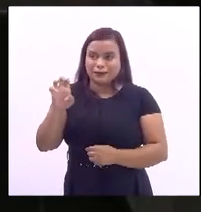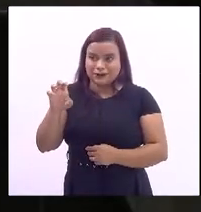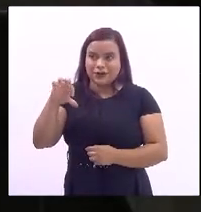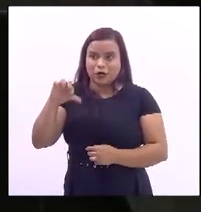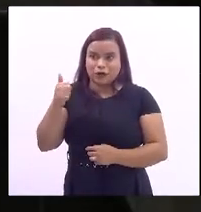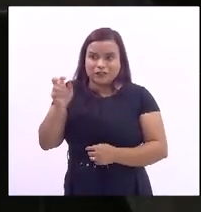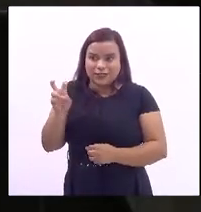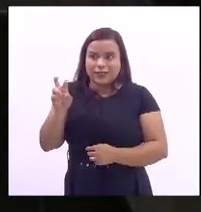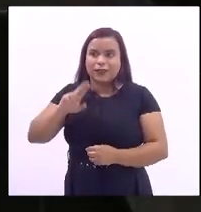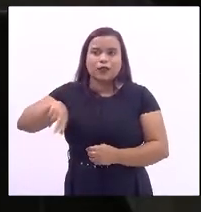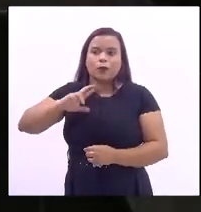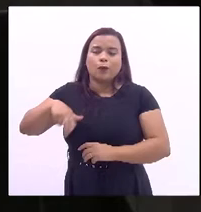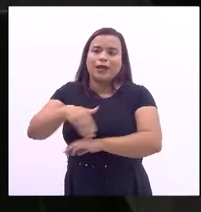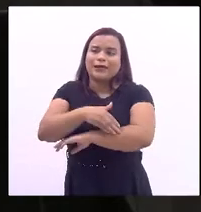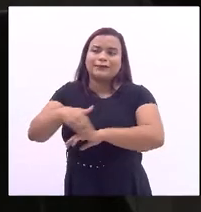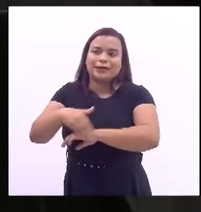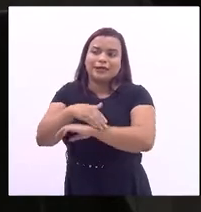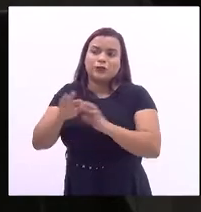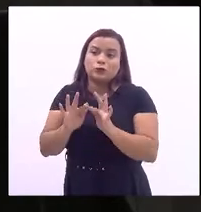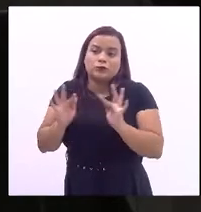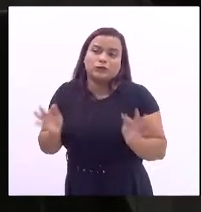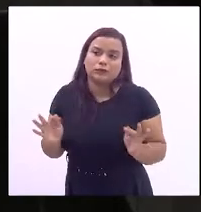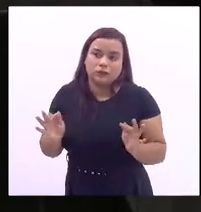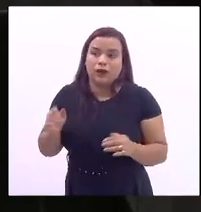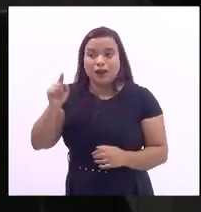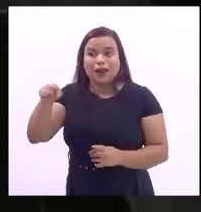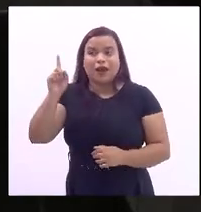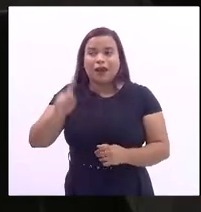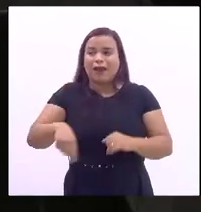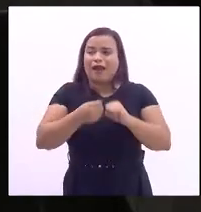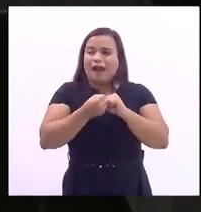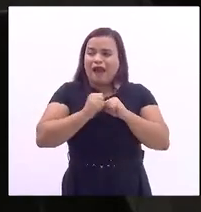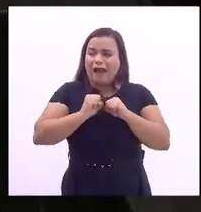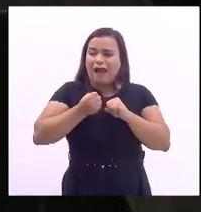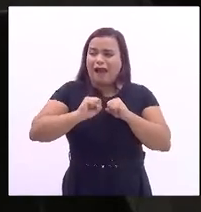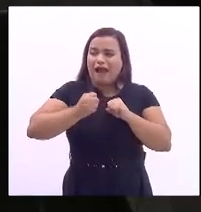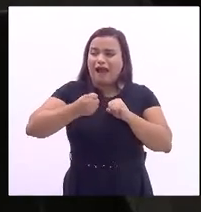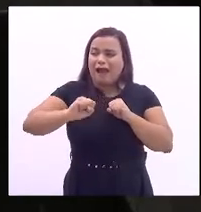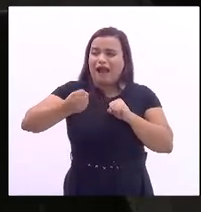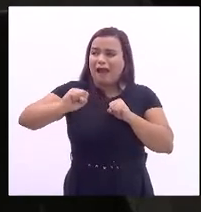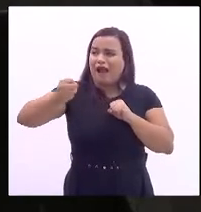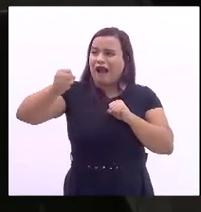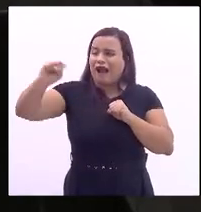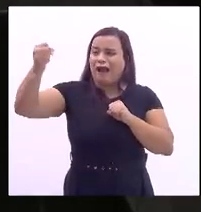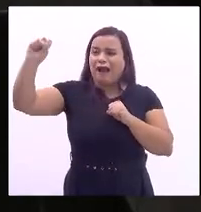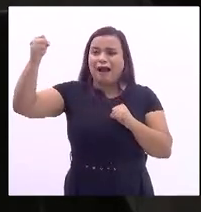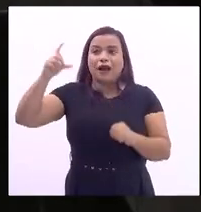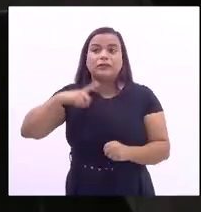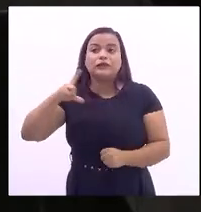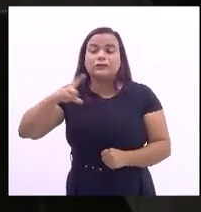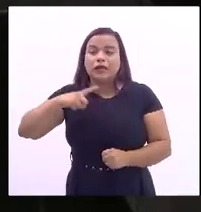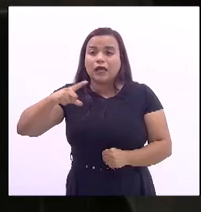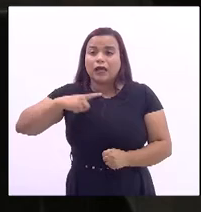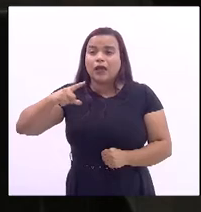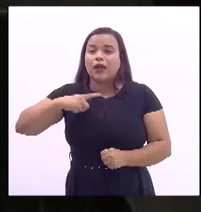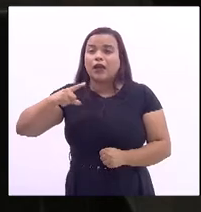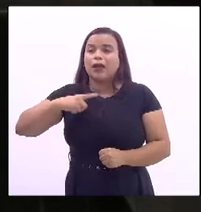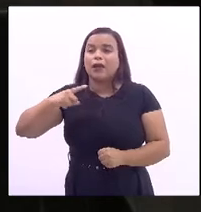simples endereço é uma área enorme que confronta